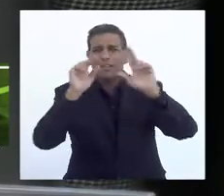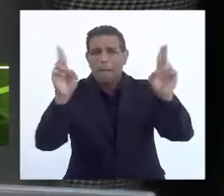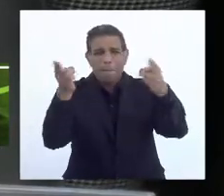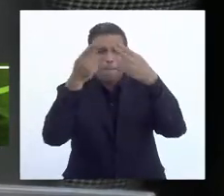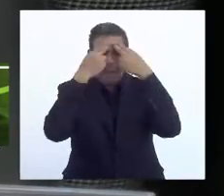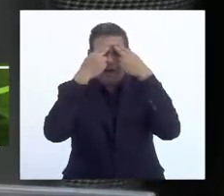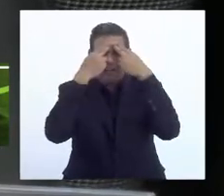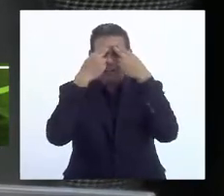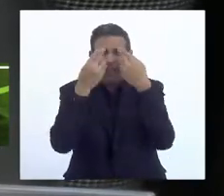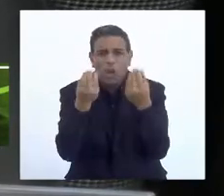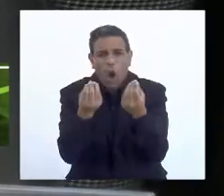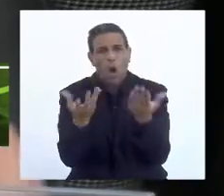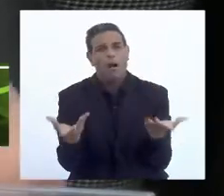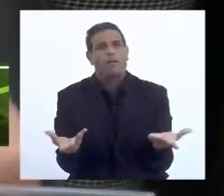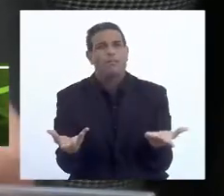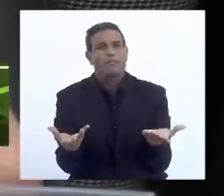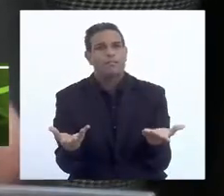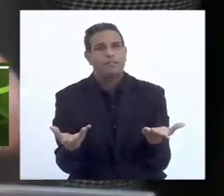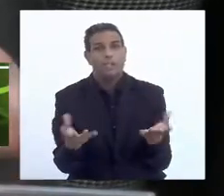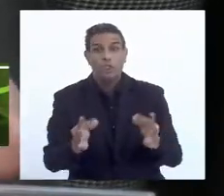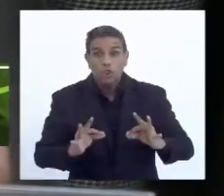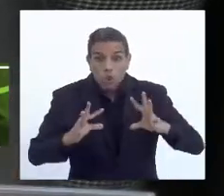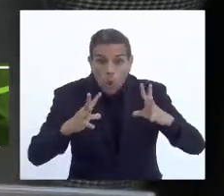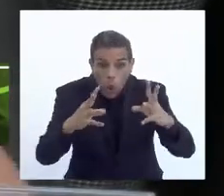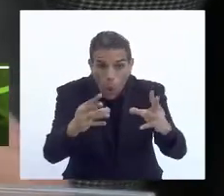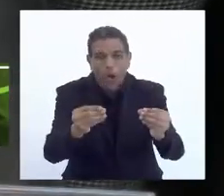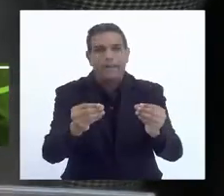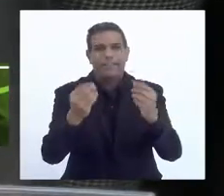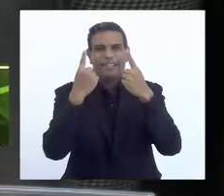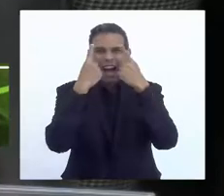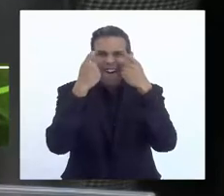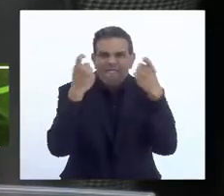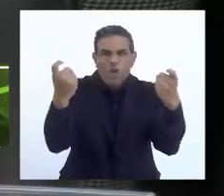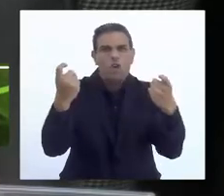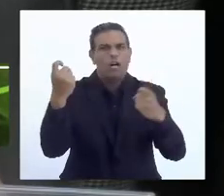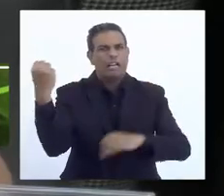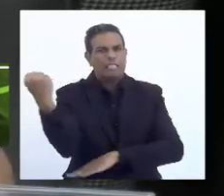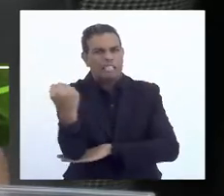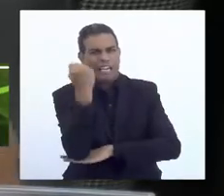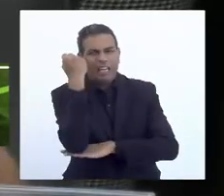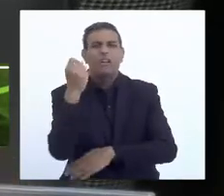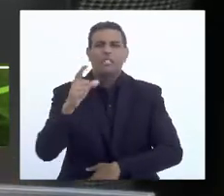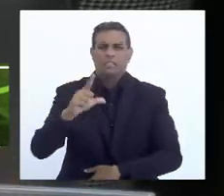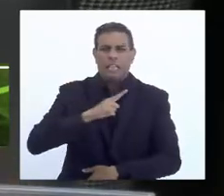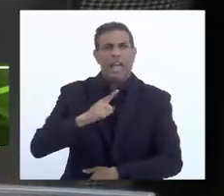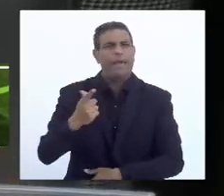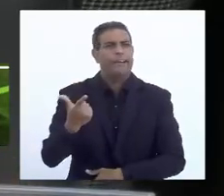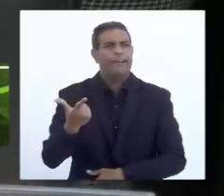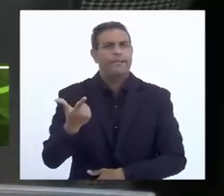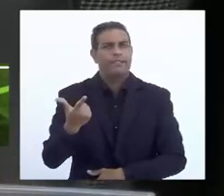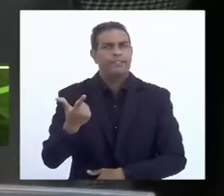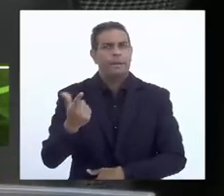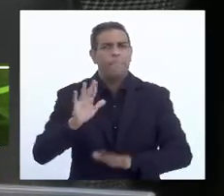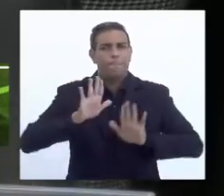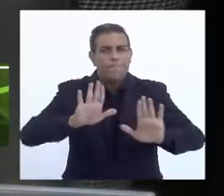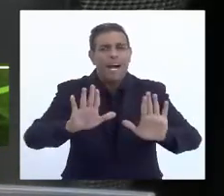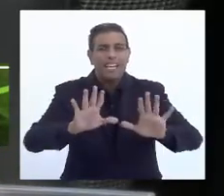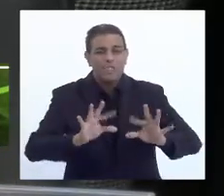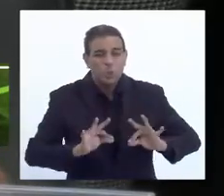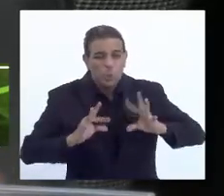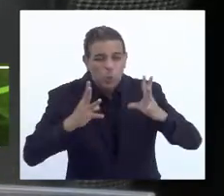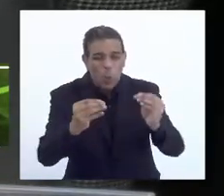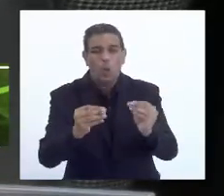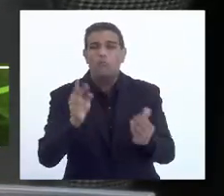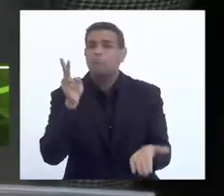É óbvio, né? Eu estou falando aqui, todas as violências mais graves, você vai ter lesões, etc., enfim, mas todas,